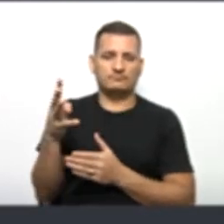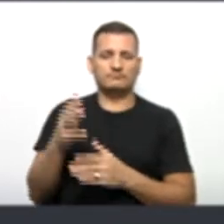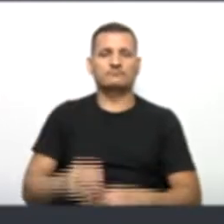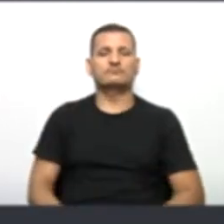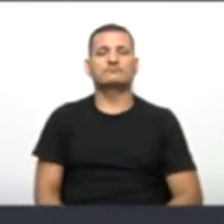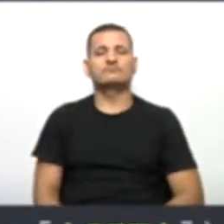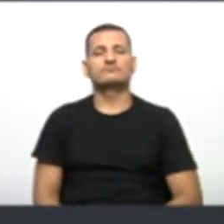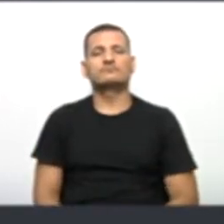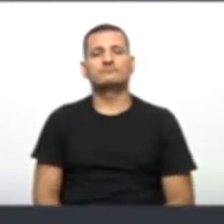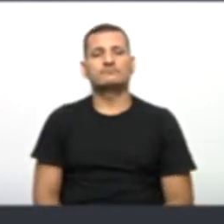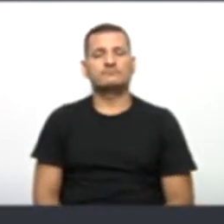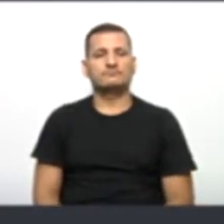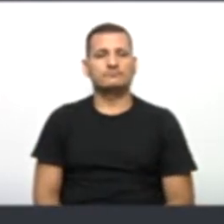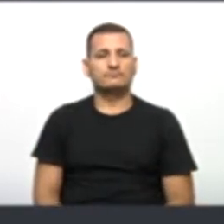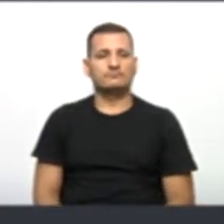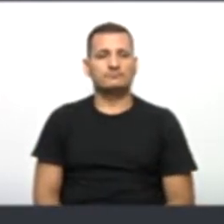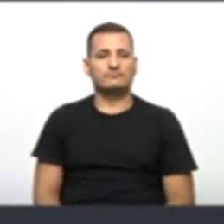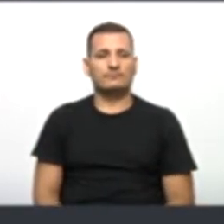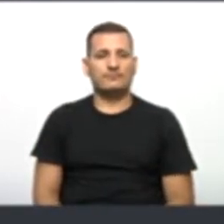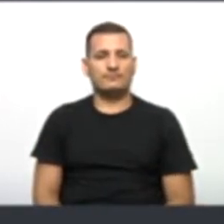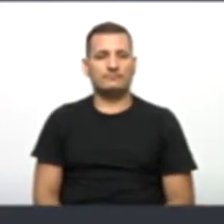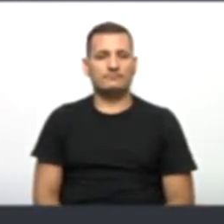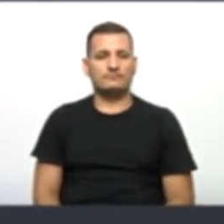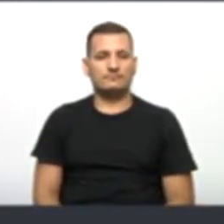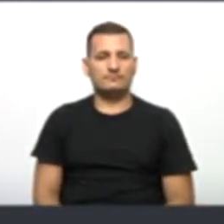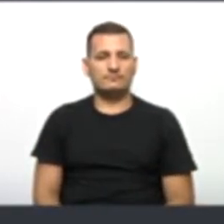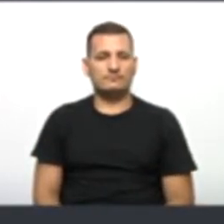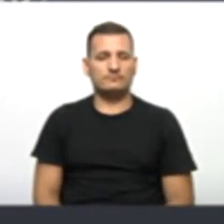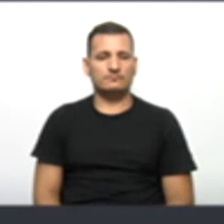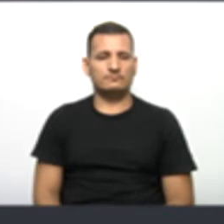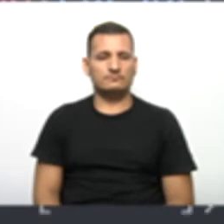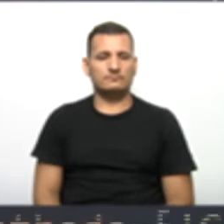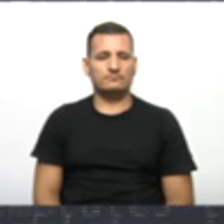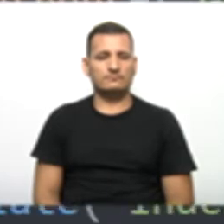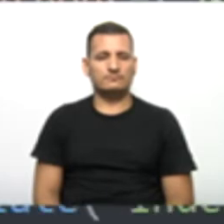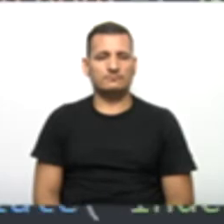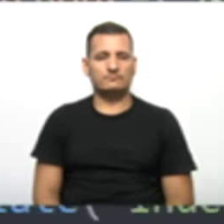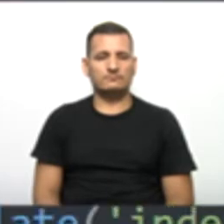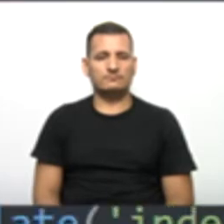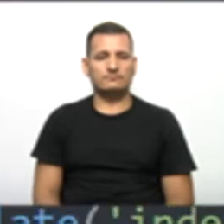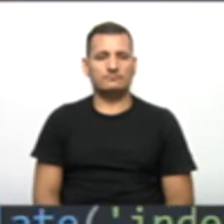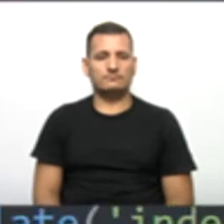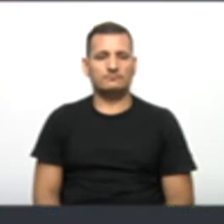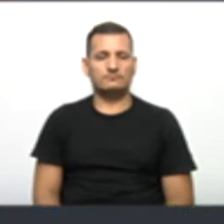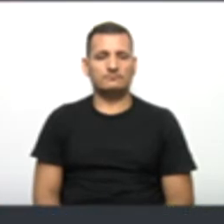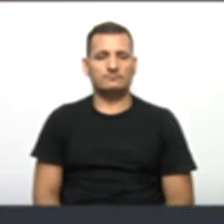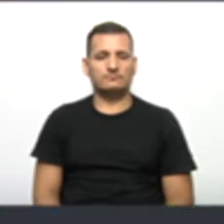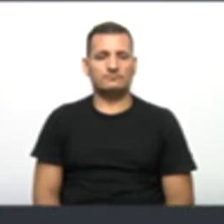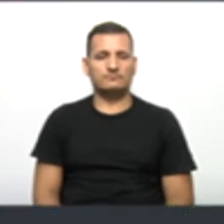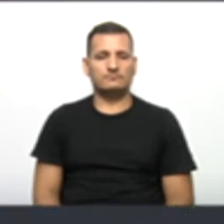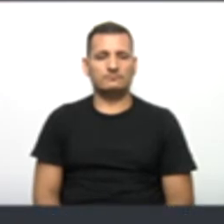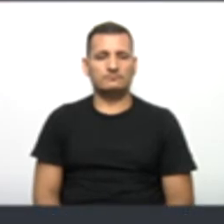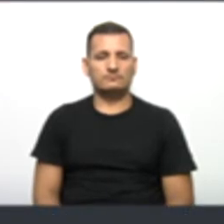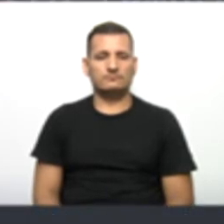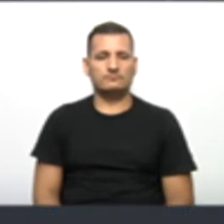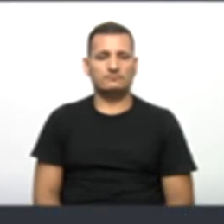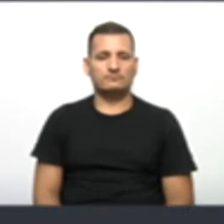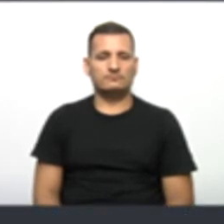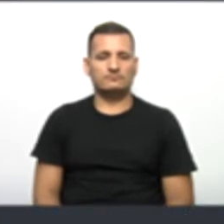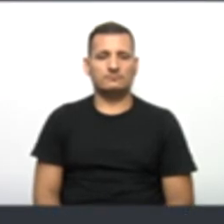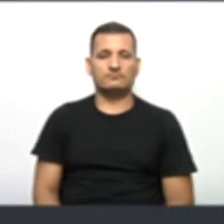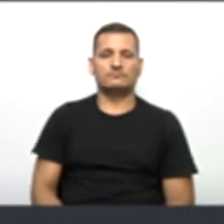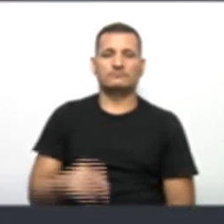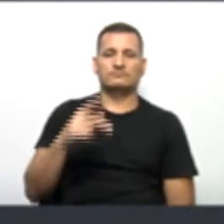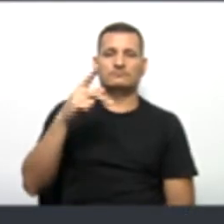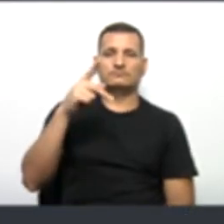aqui nós vamos criar uma tabela dentro do pai mais kelly que esse cara